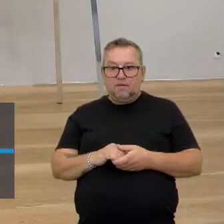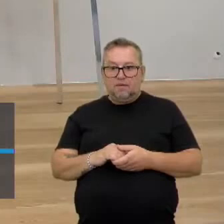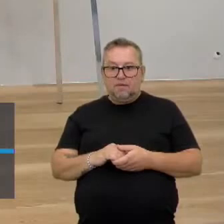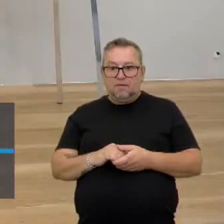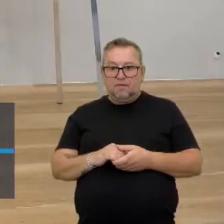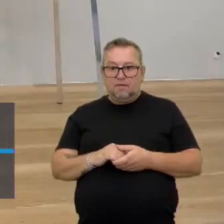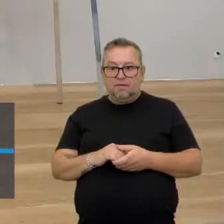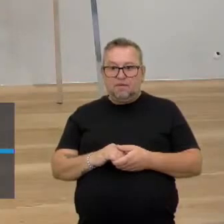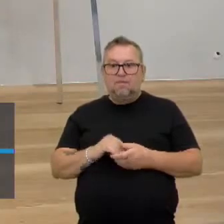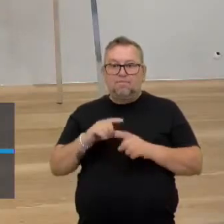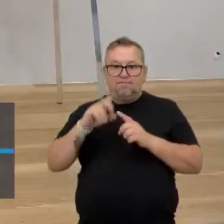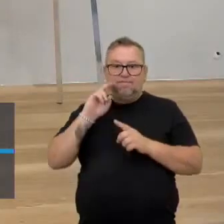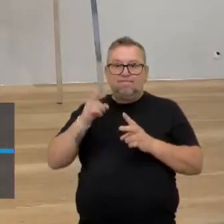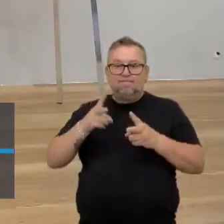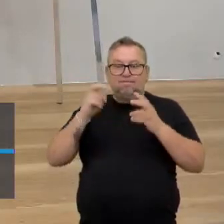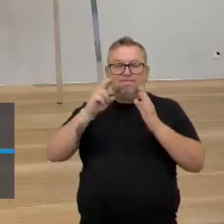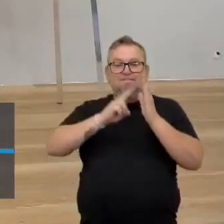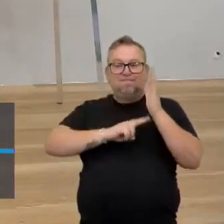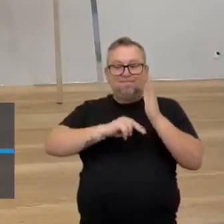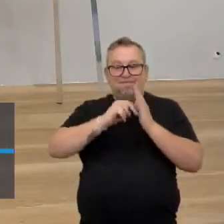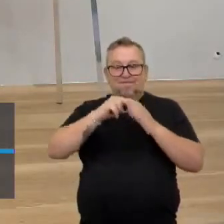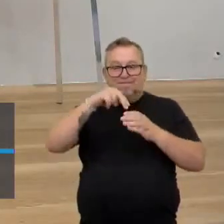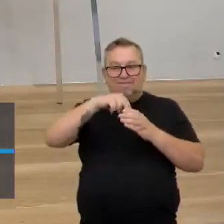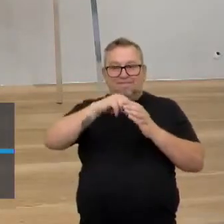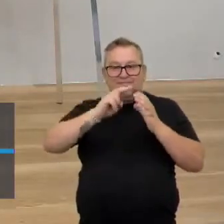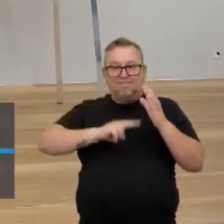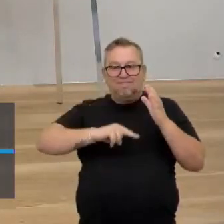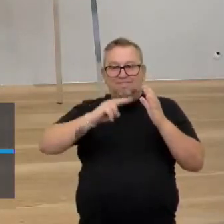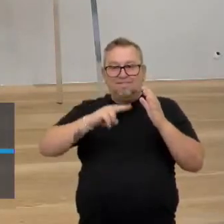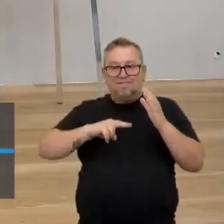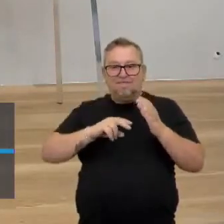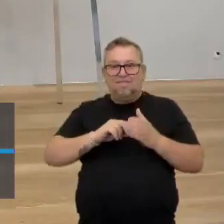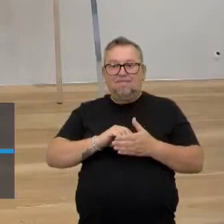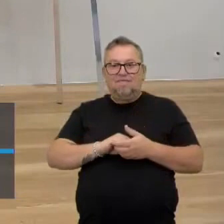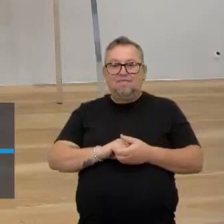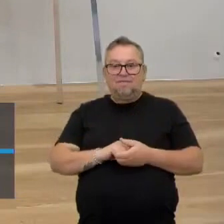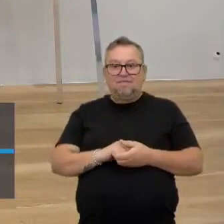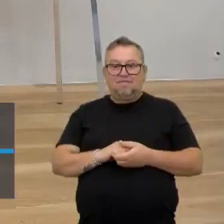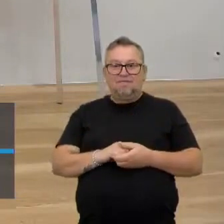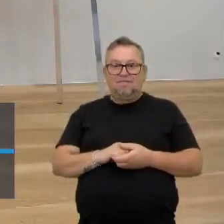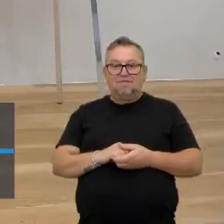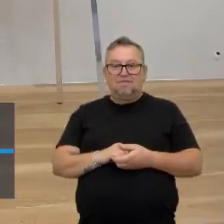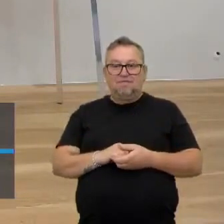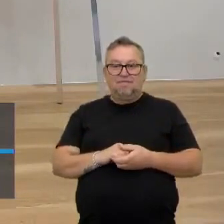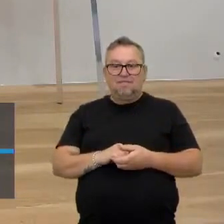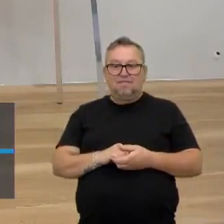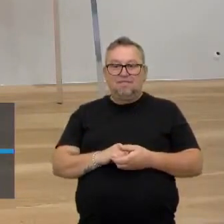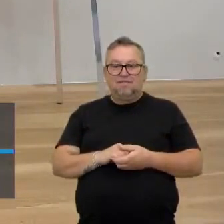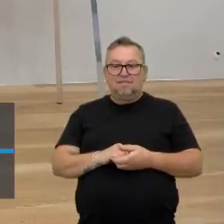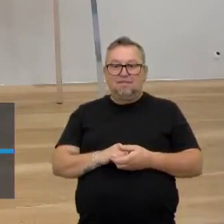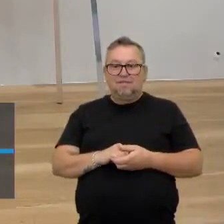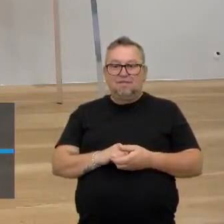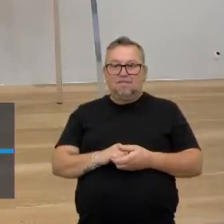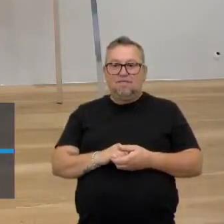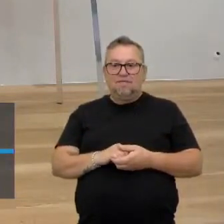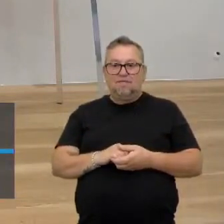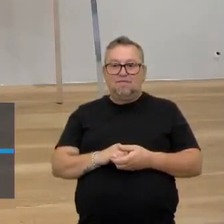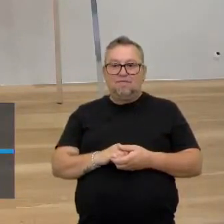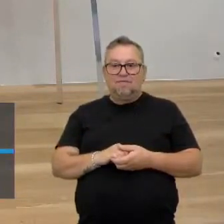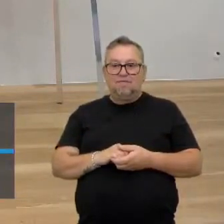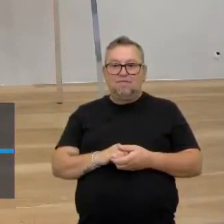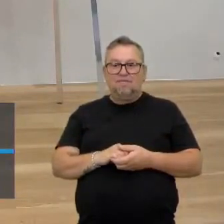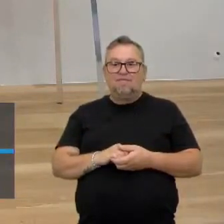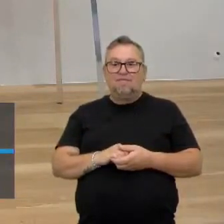aqui. Percebam que era bom que o pincel fosse... Então a gente passa primeiro